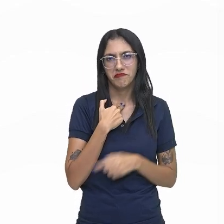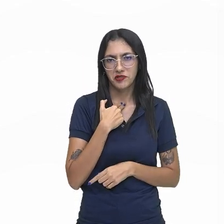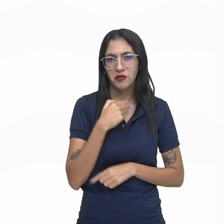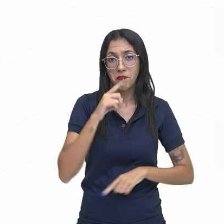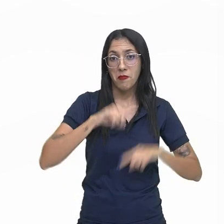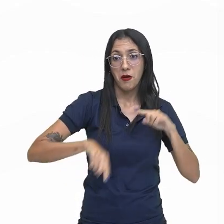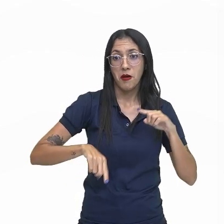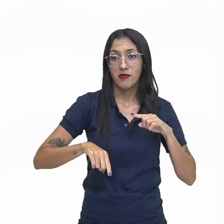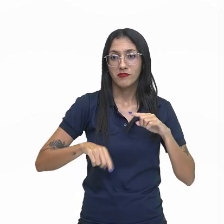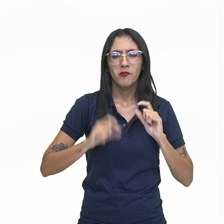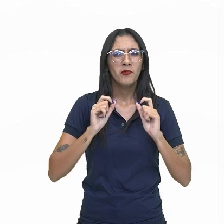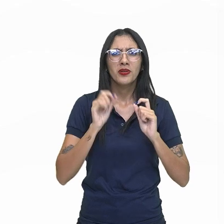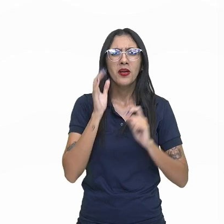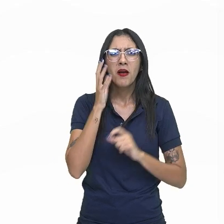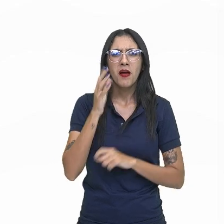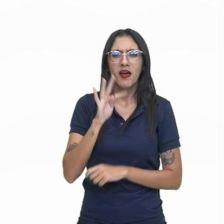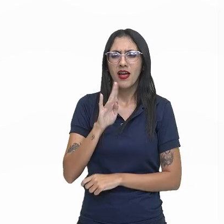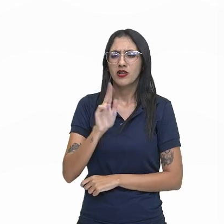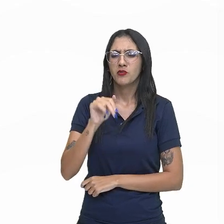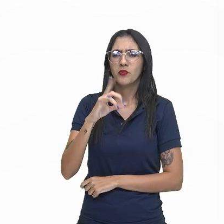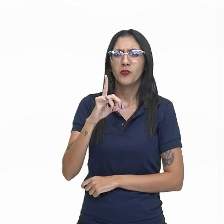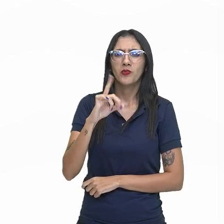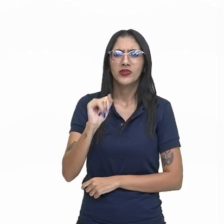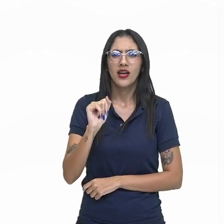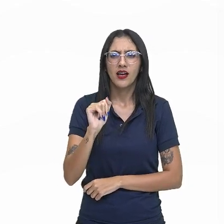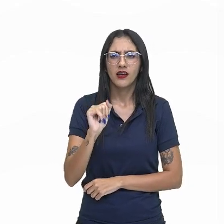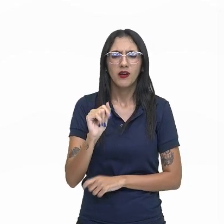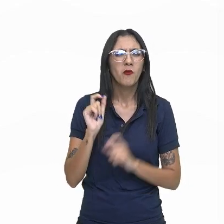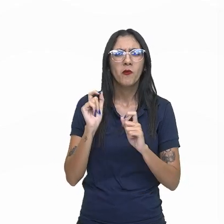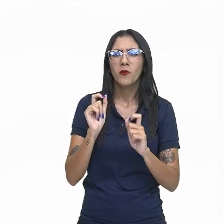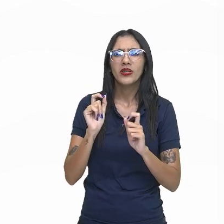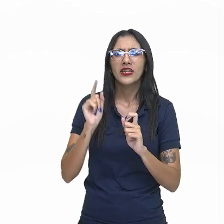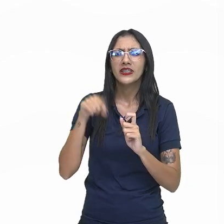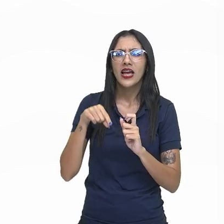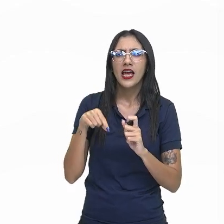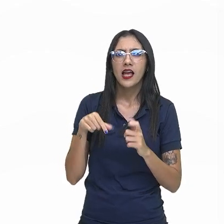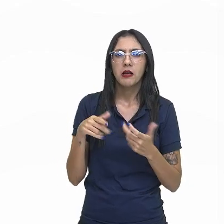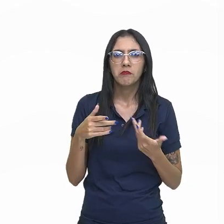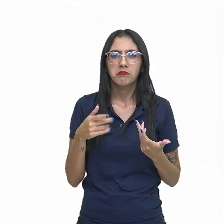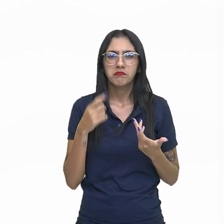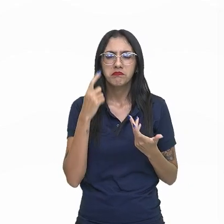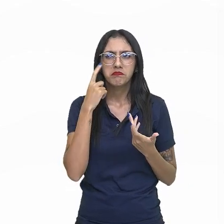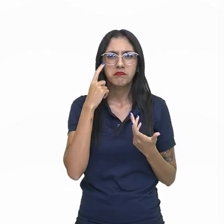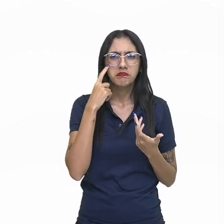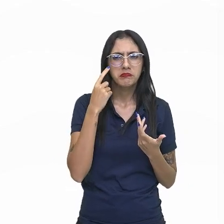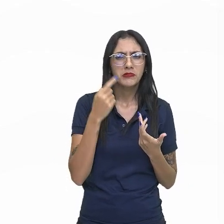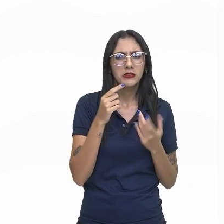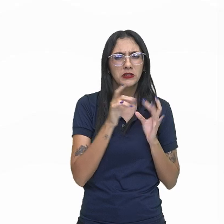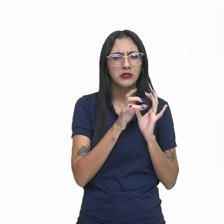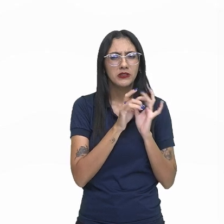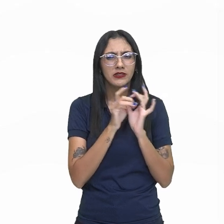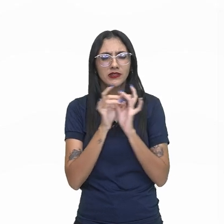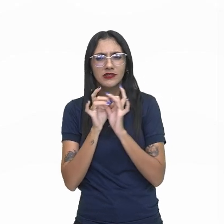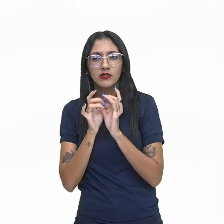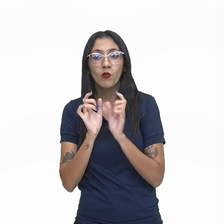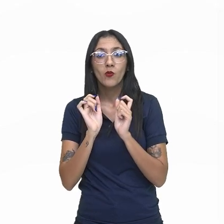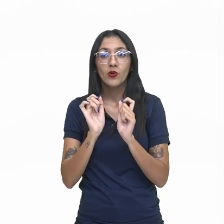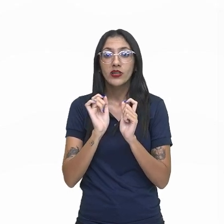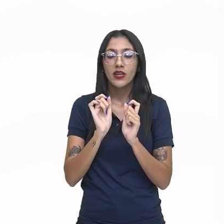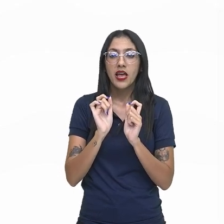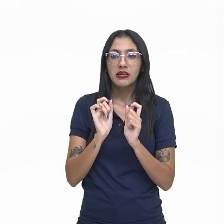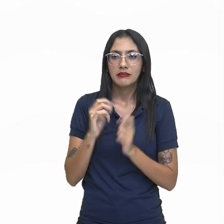pois levava tunda. O que será tunda? Acho que dá para saber pelo contexto, né? Pois levava